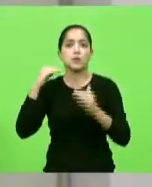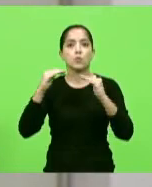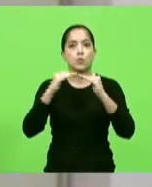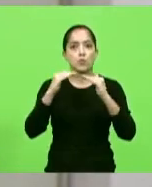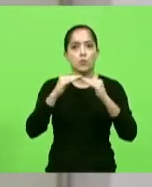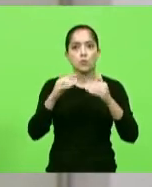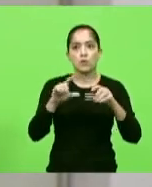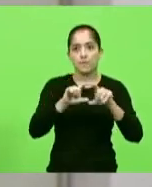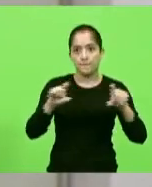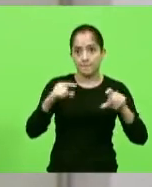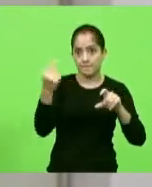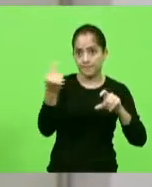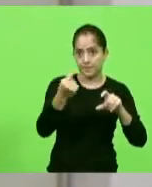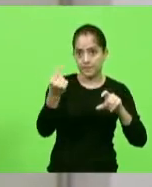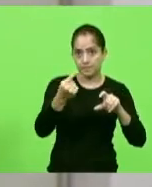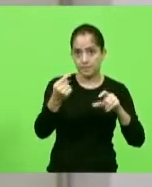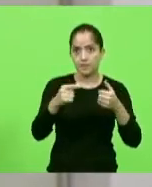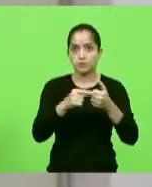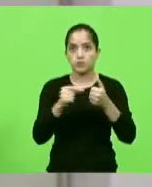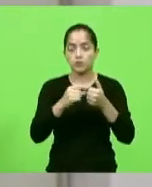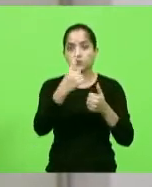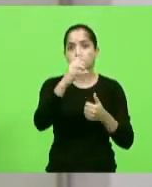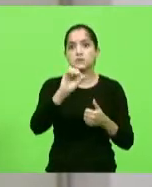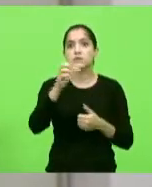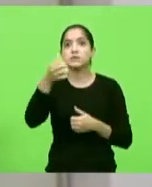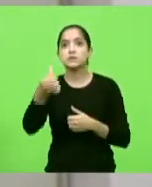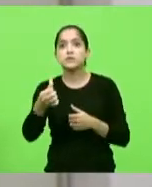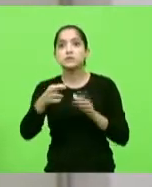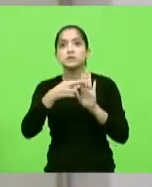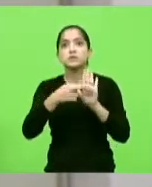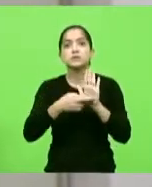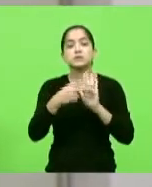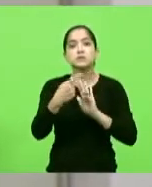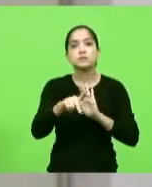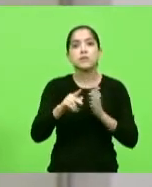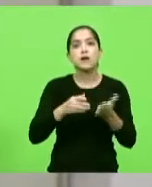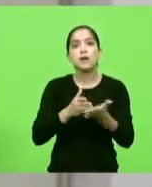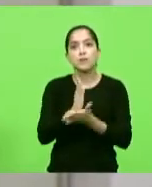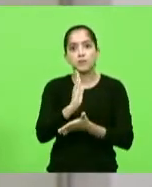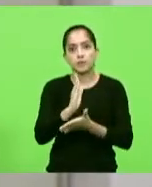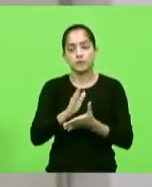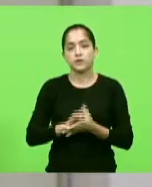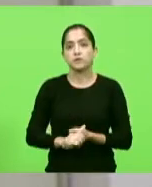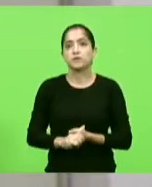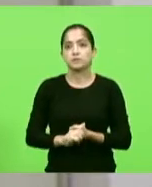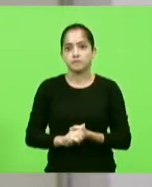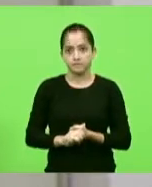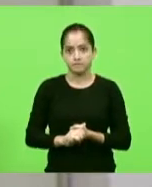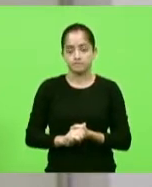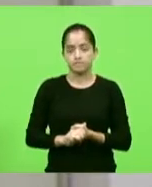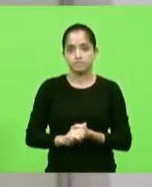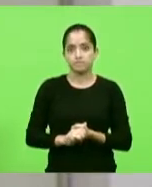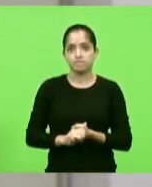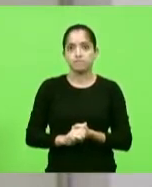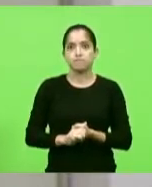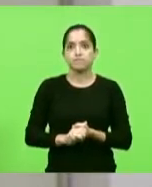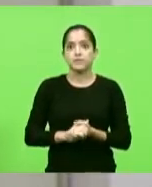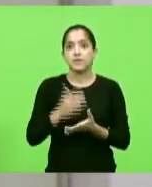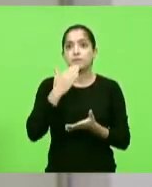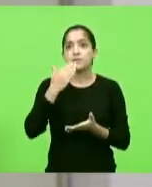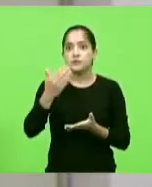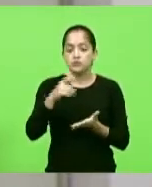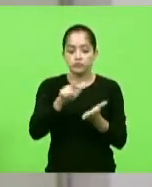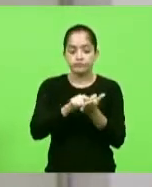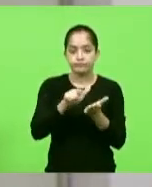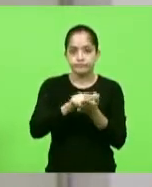consonância com o parágrafo 1º do artigo 106 do Regimento Interno, o senhor presidente deu-a por aprovada. Expediente. O senhor presidente